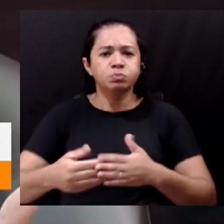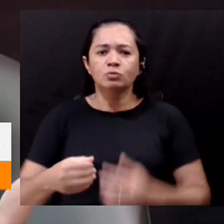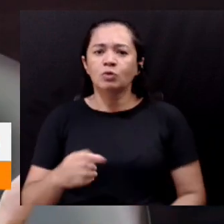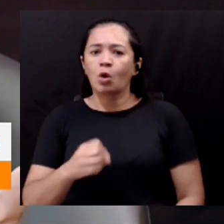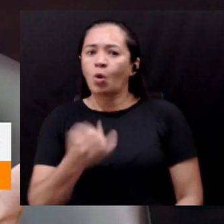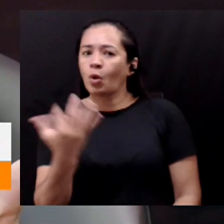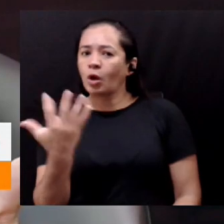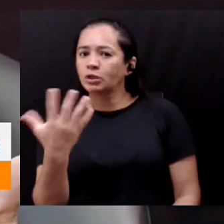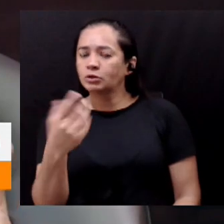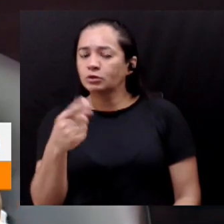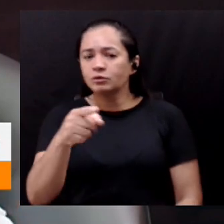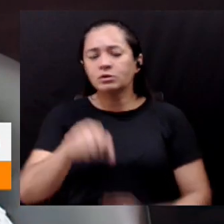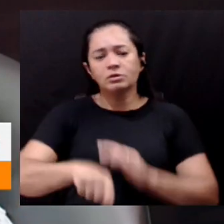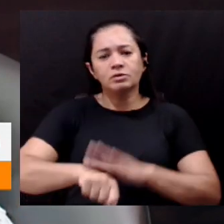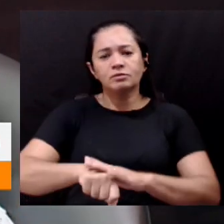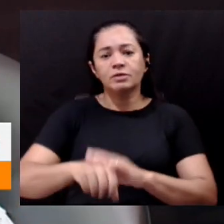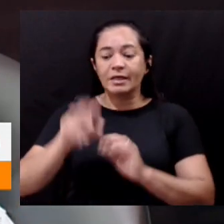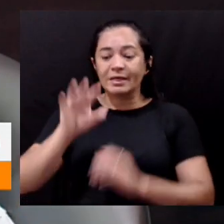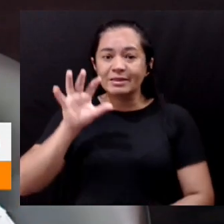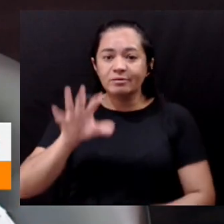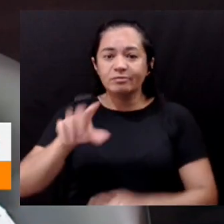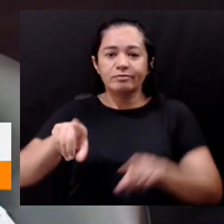isso é poder também, né,